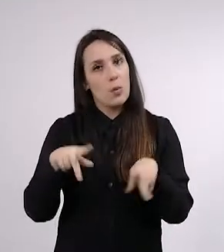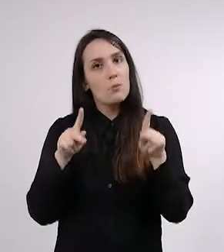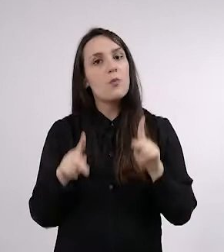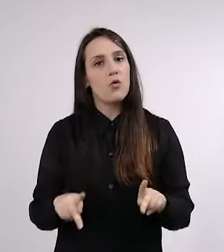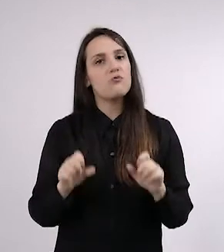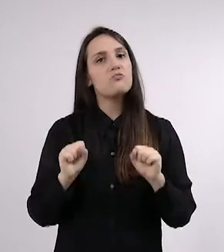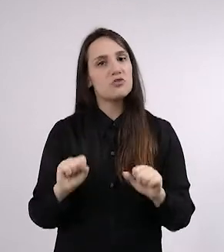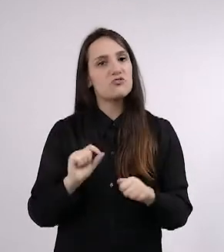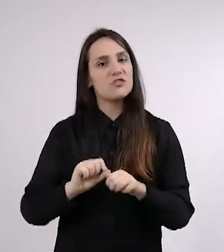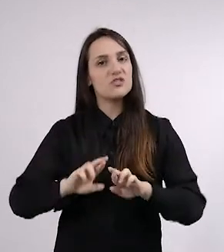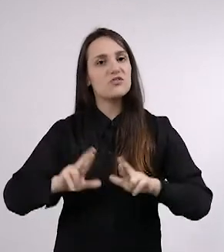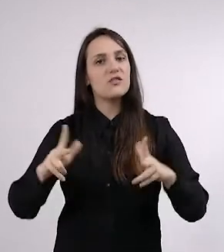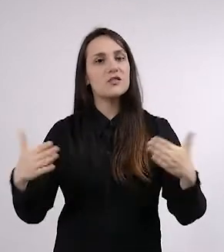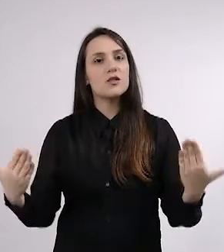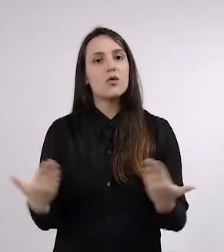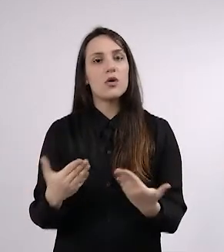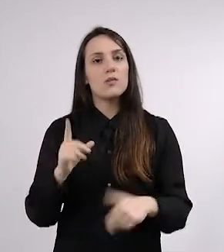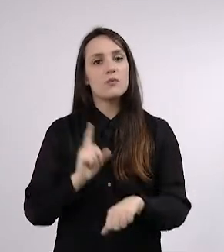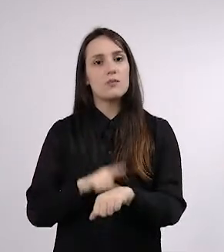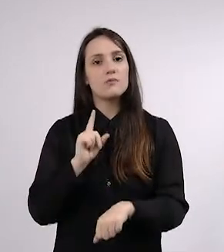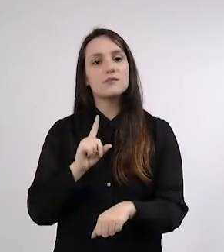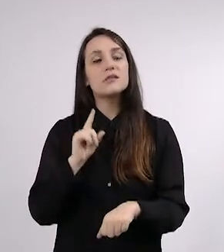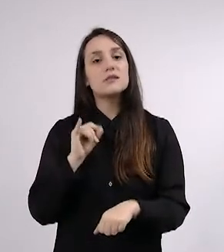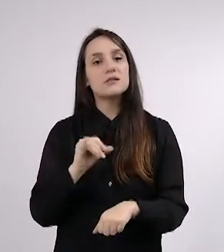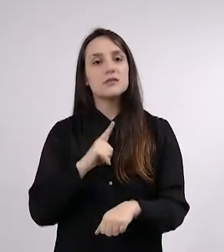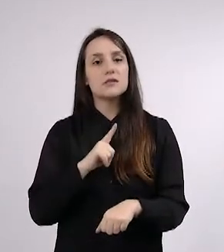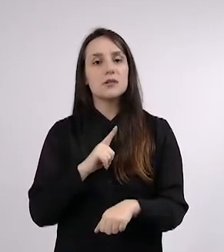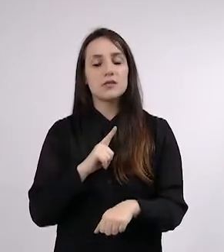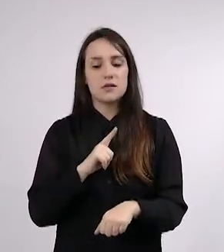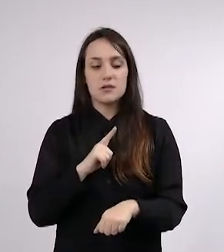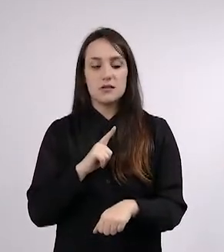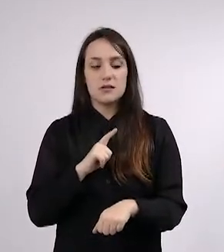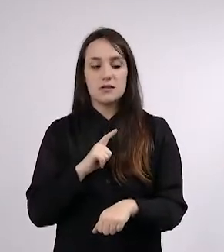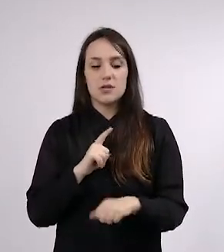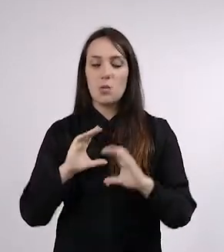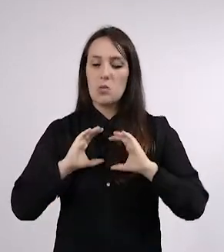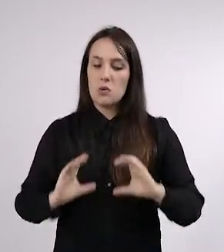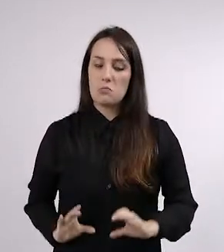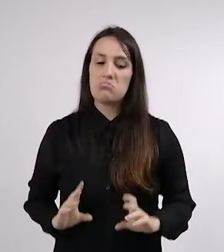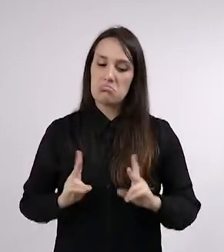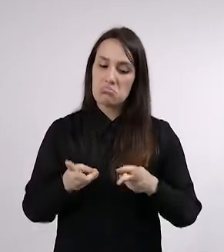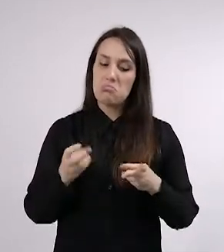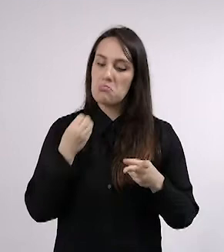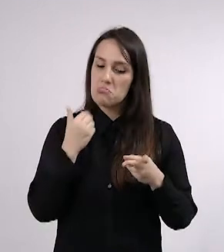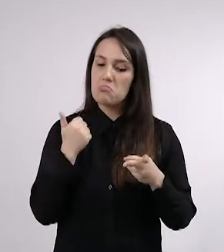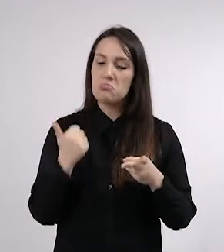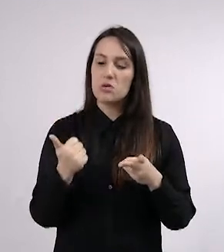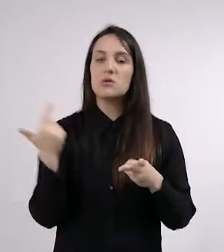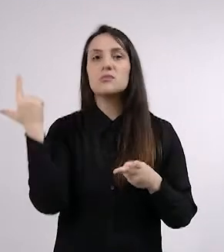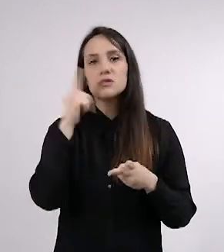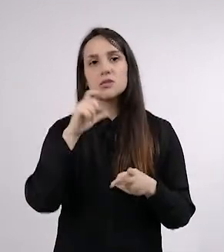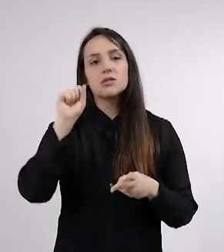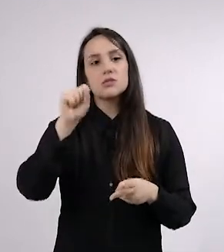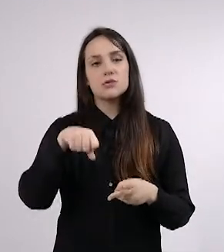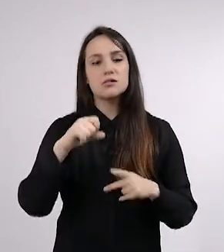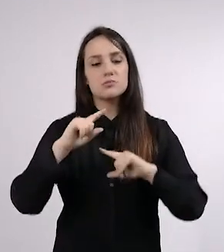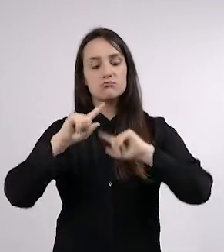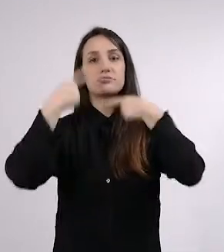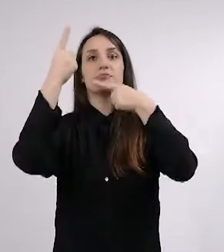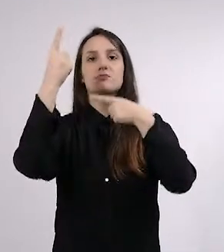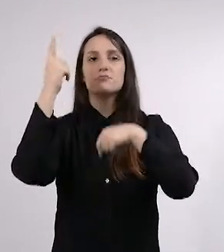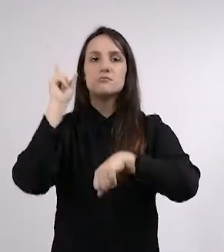população que pode fazer a diferença nesse momento. Então, se nós tivermos a manutenção deste comportamento, eu penso que nós vamos